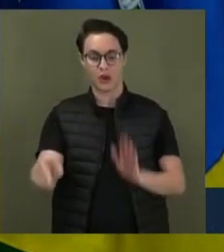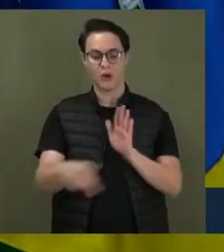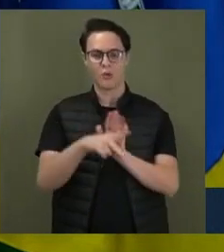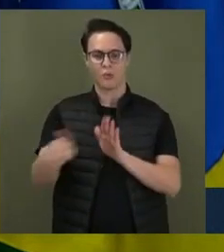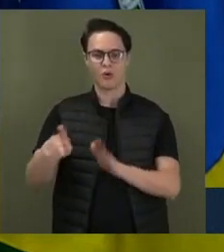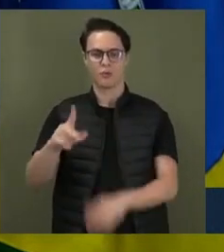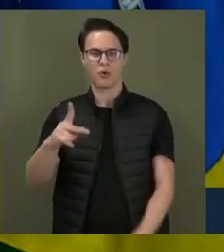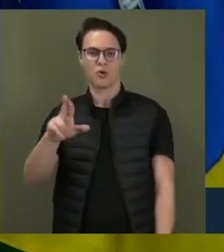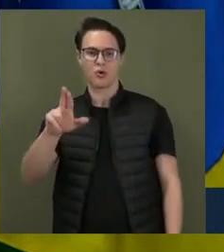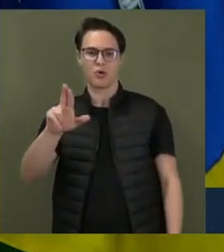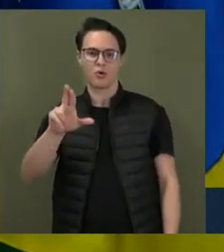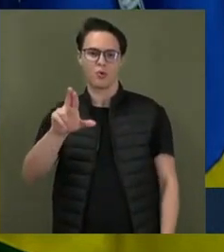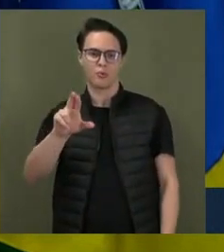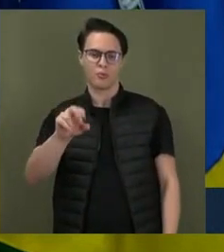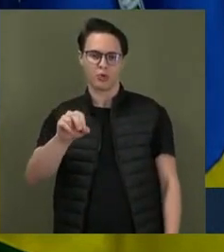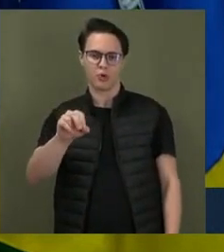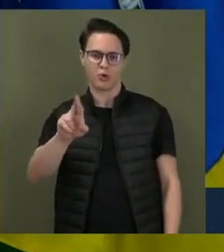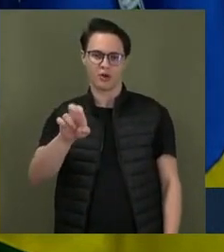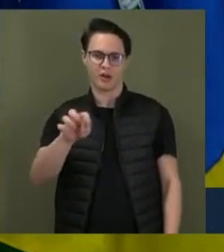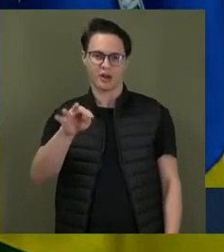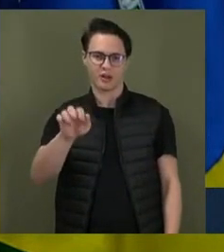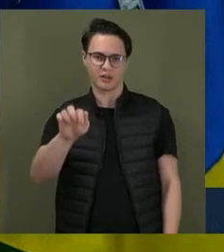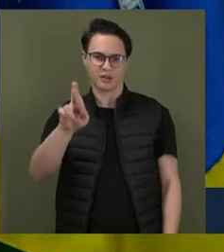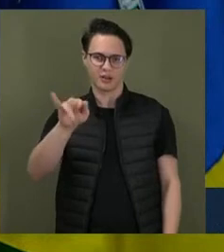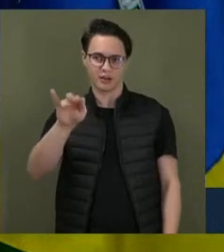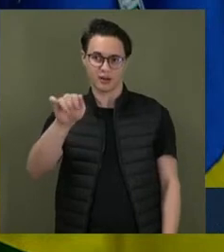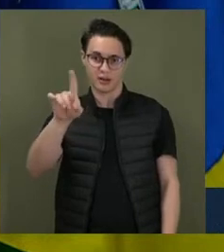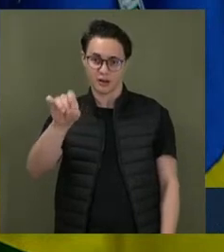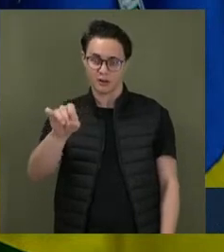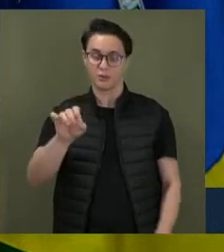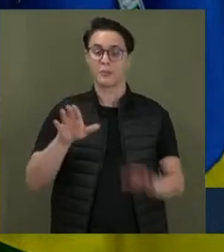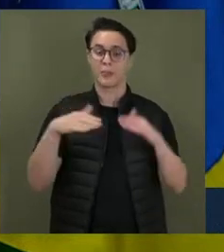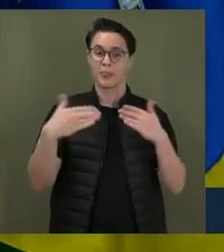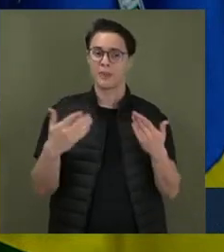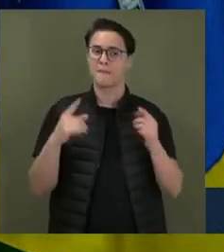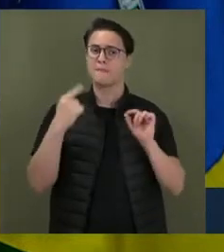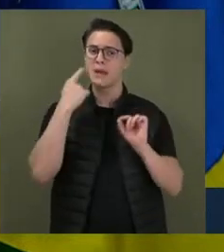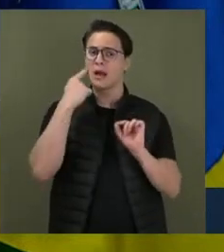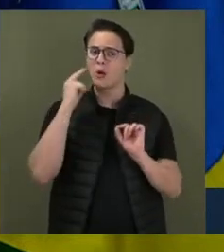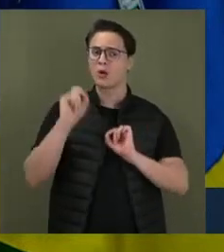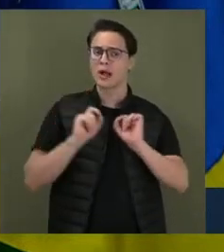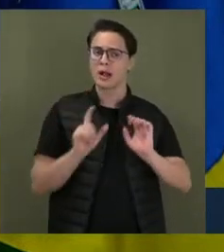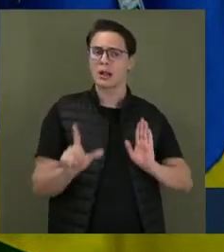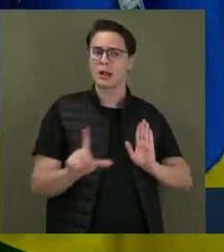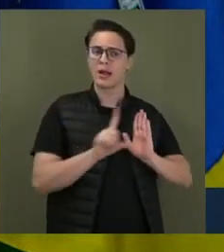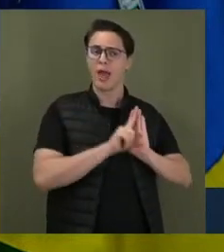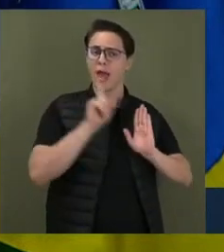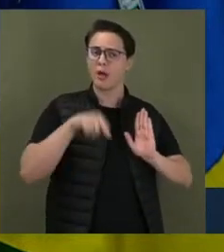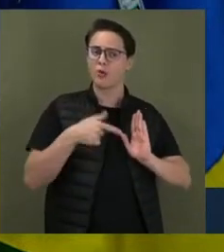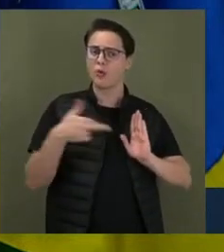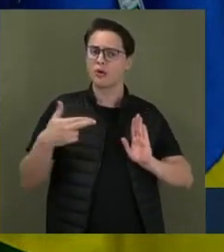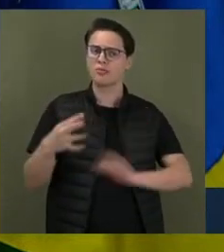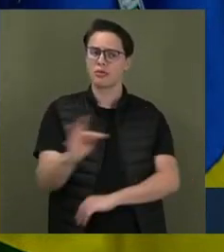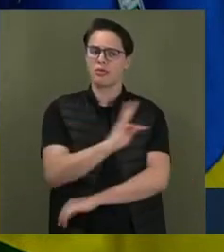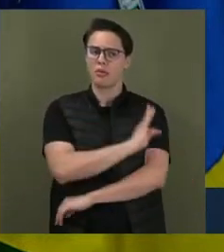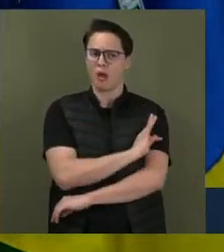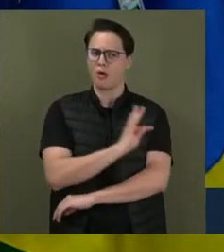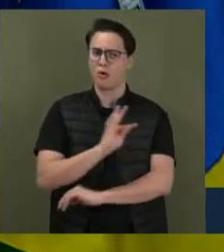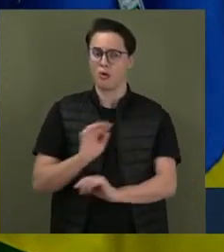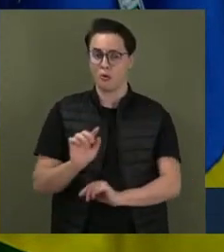democracia. A legitimidade do Poder Judiciário está na aplicação técnica do direito aos casos que lhes são apresentados. O